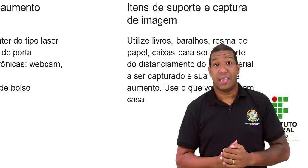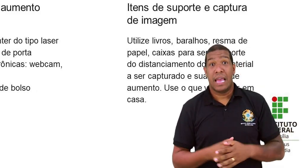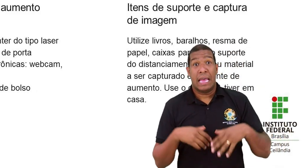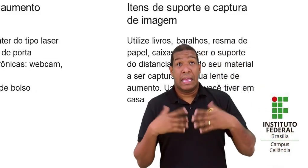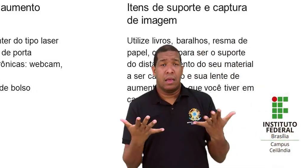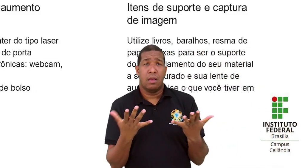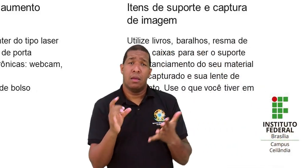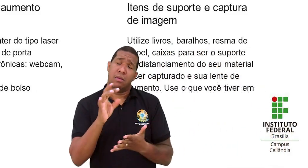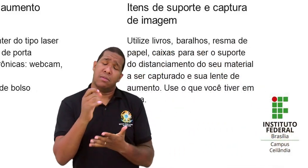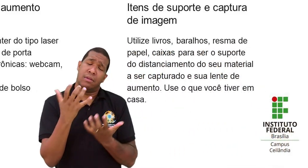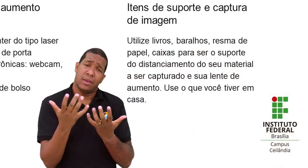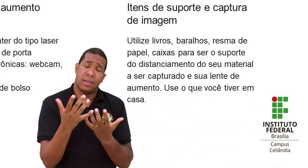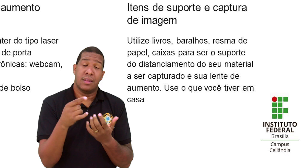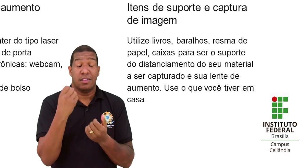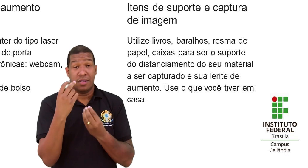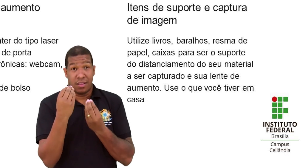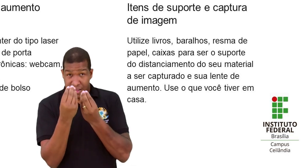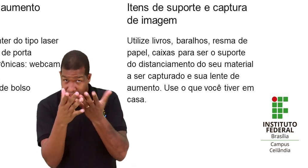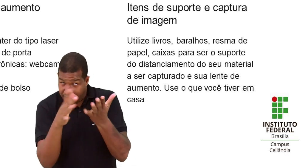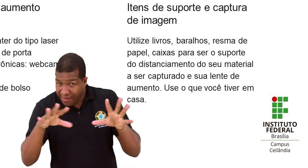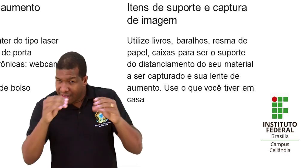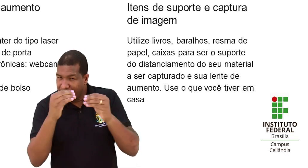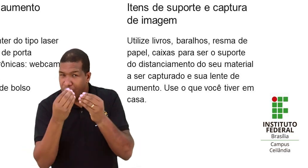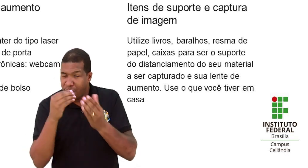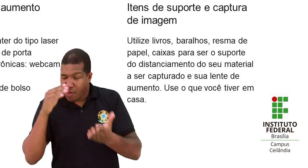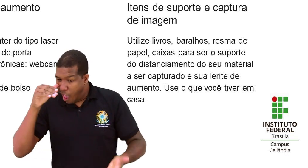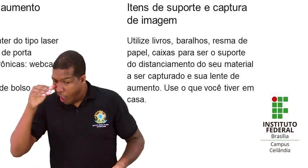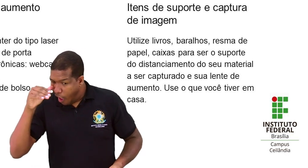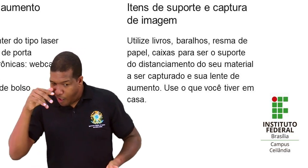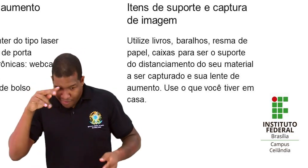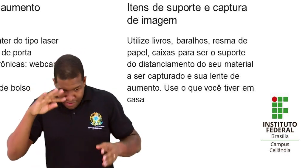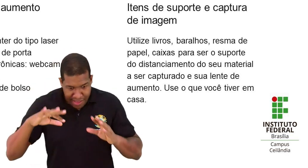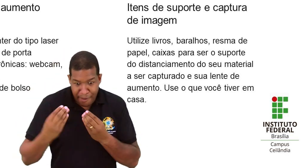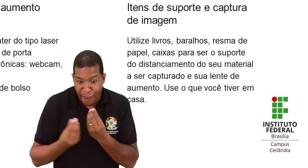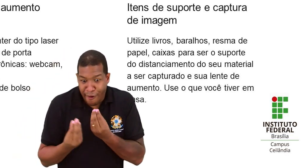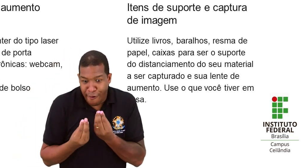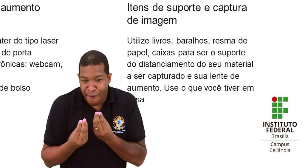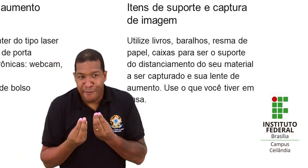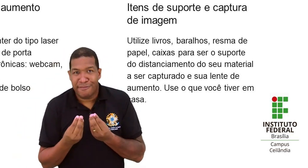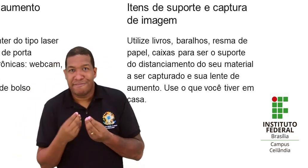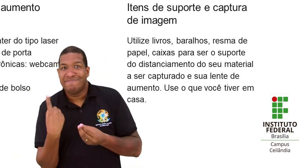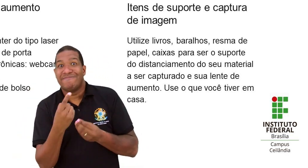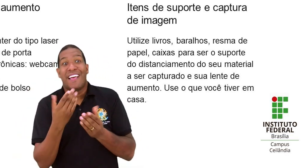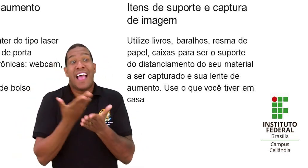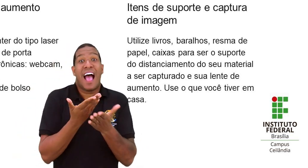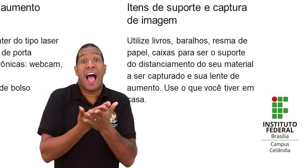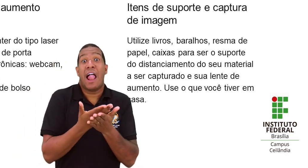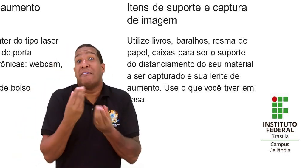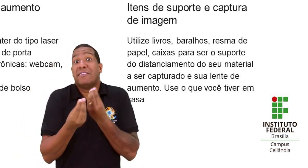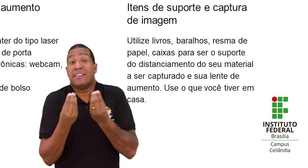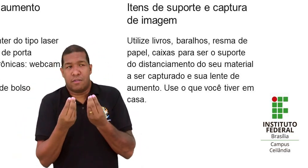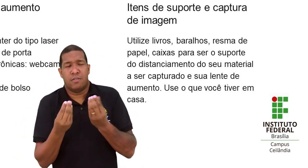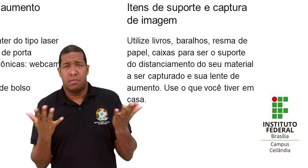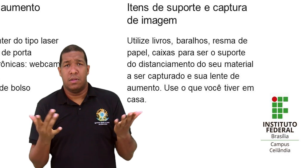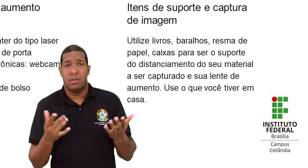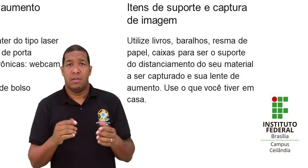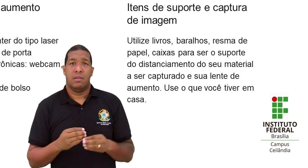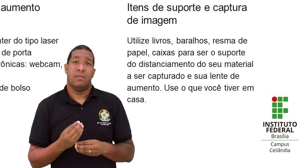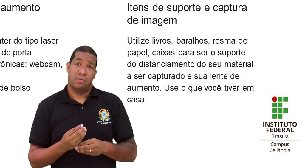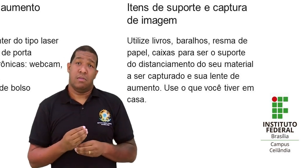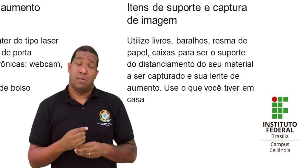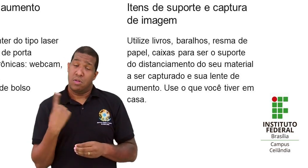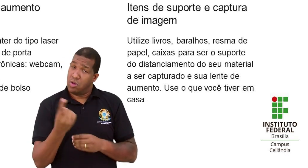Aí eu só queria mesmo deixar essa curiosidade, como é que vai ser, o que vai ser, como é que vai ser as nossas aulas. Nossas aulas vão ser assim,